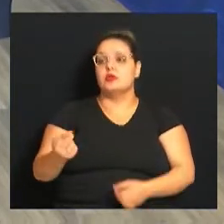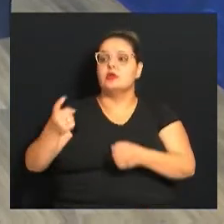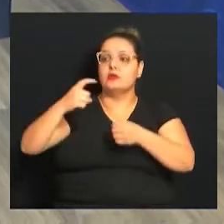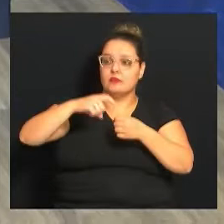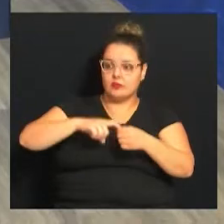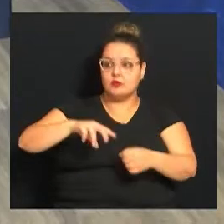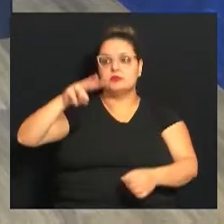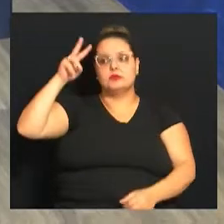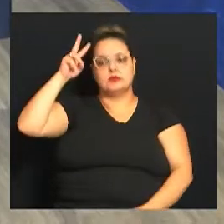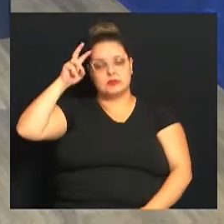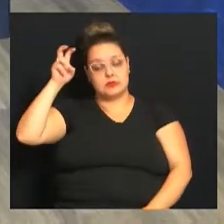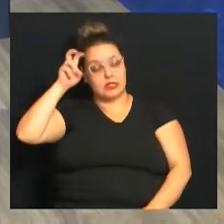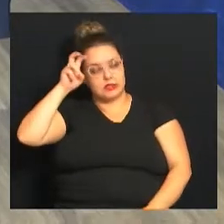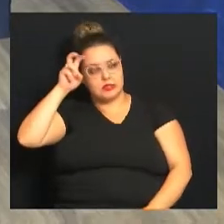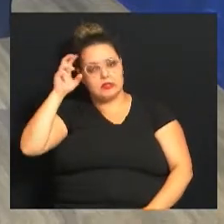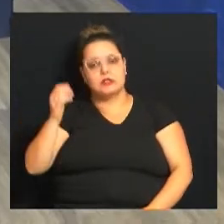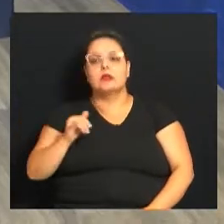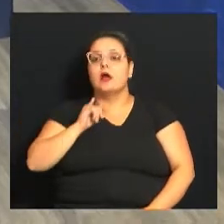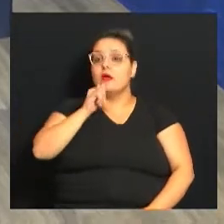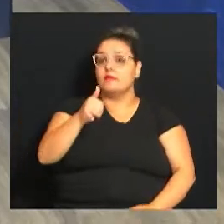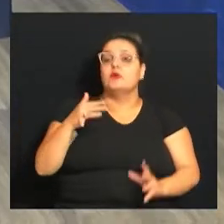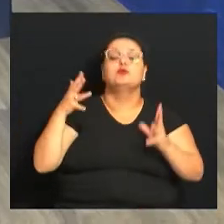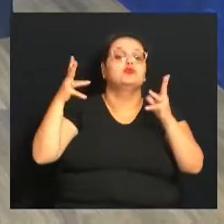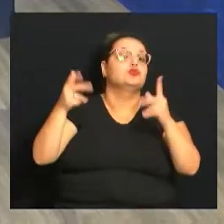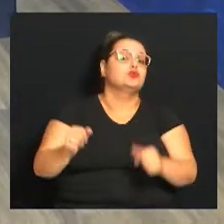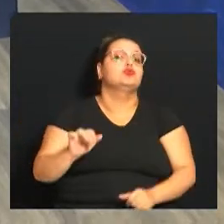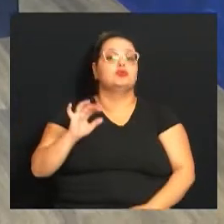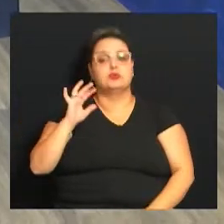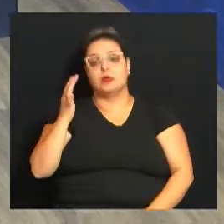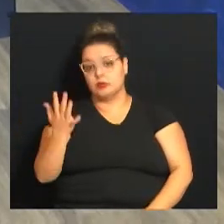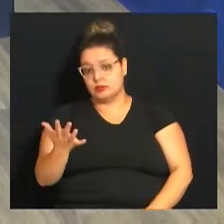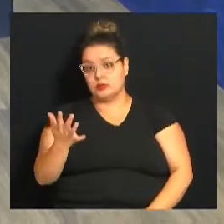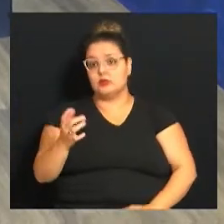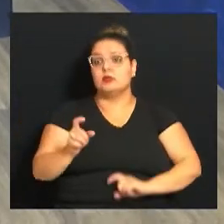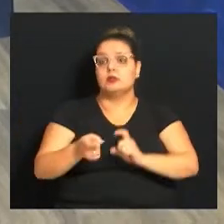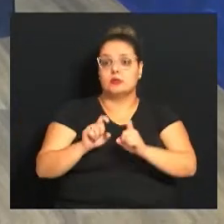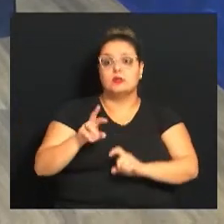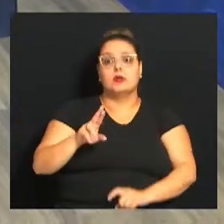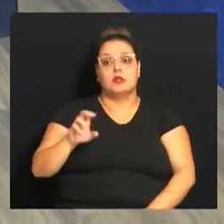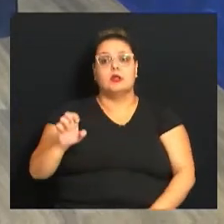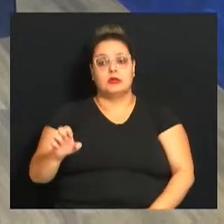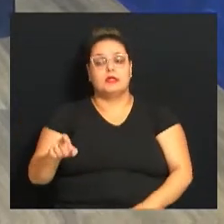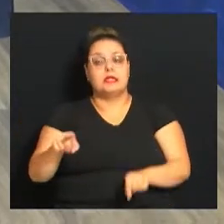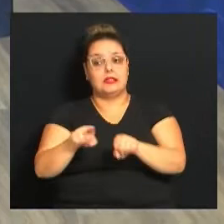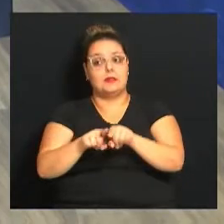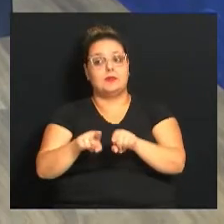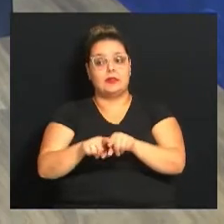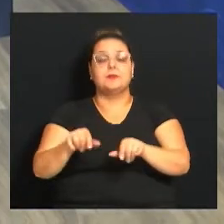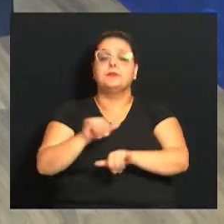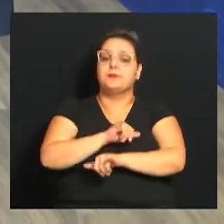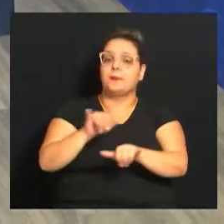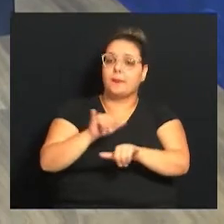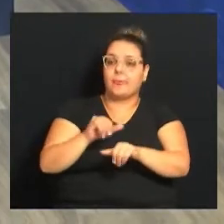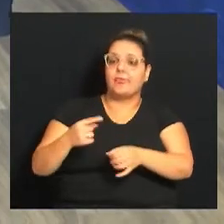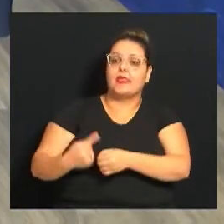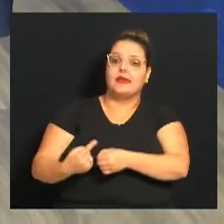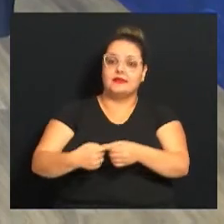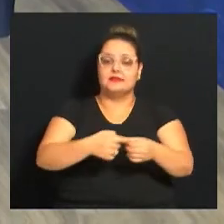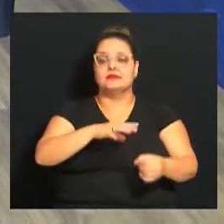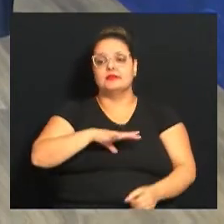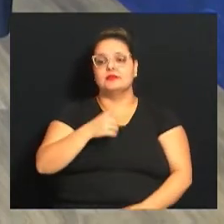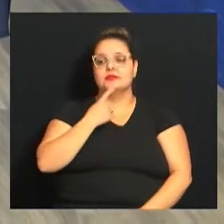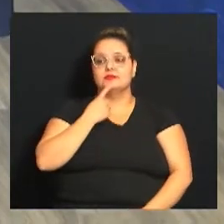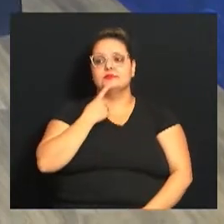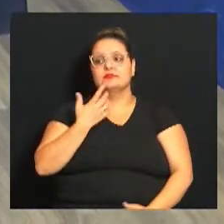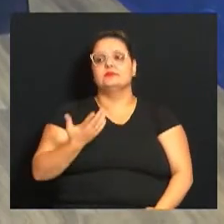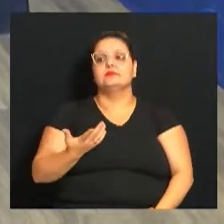quinta-feira, então, contando tudo pra gente o que aconteceu na reunião extraordinária e também com as notícias aqui da cidade de Campinas. Combinado,